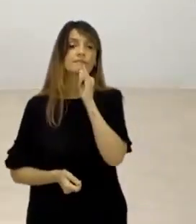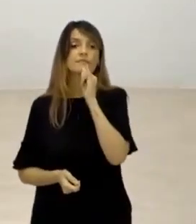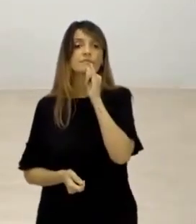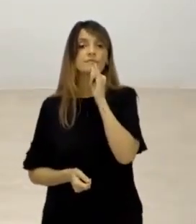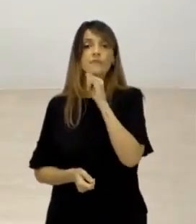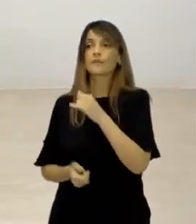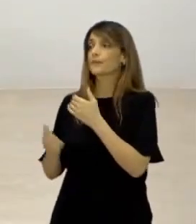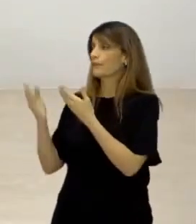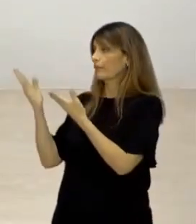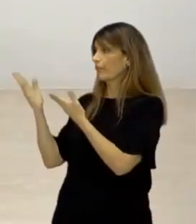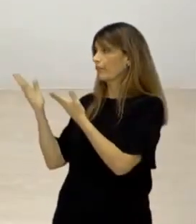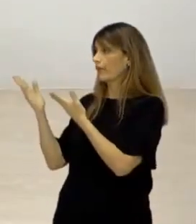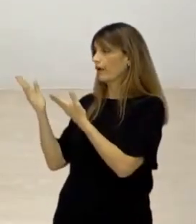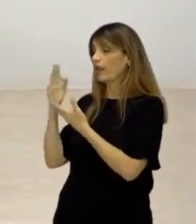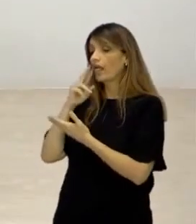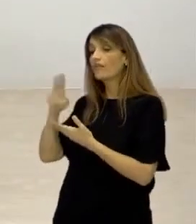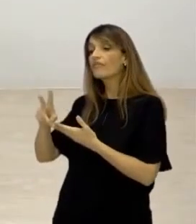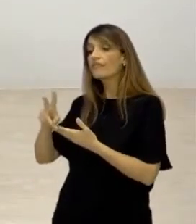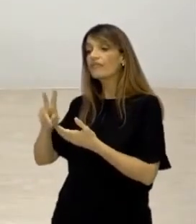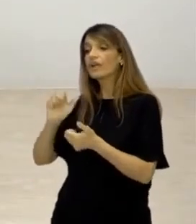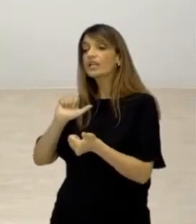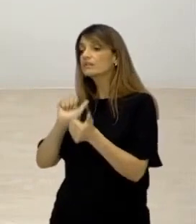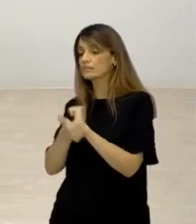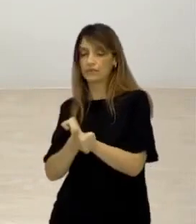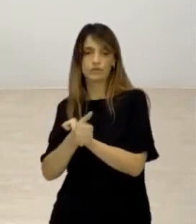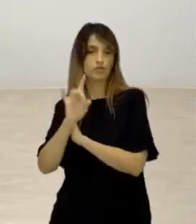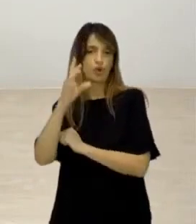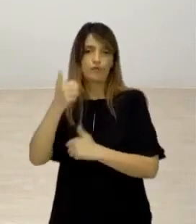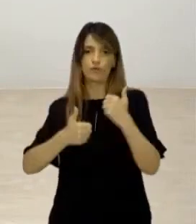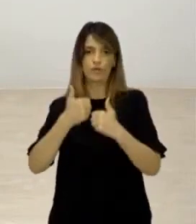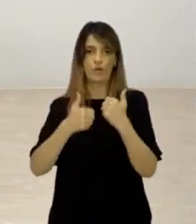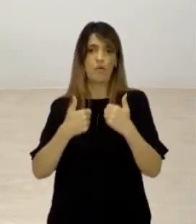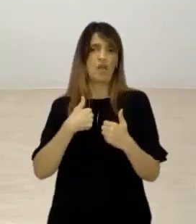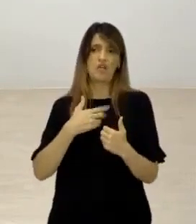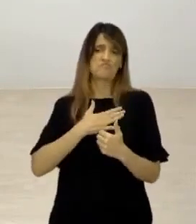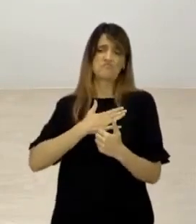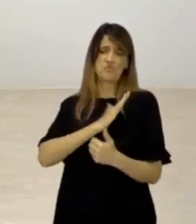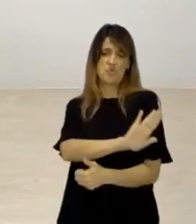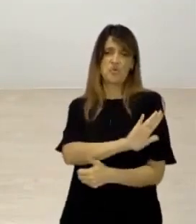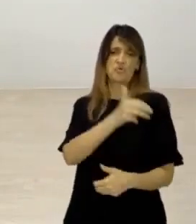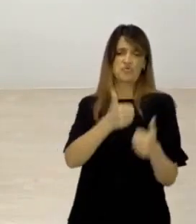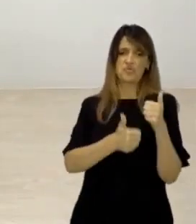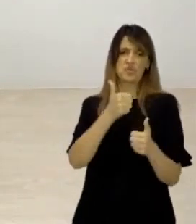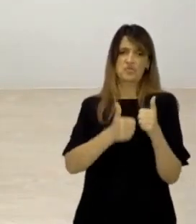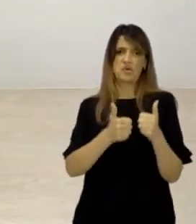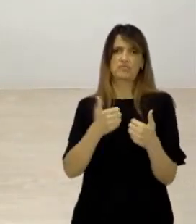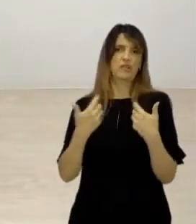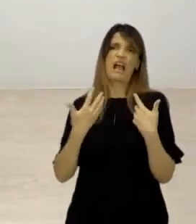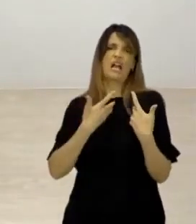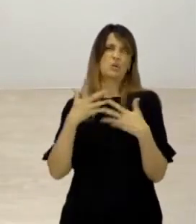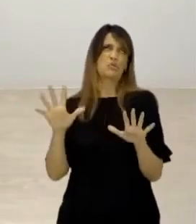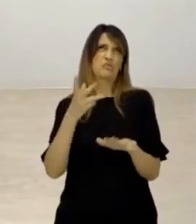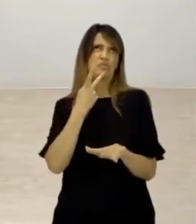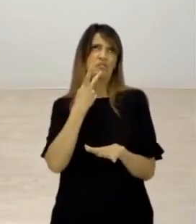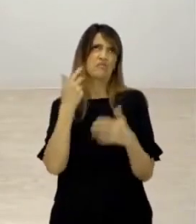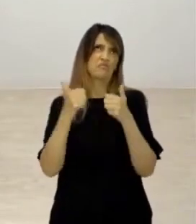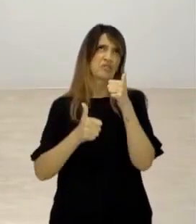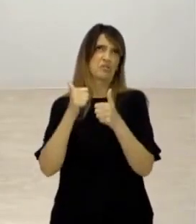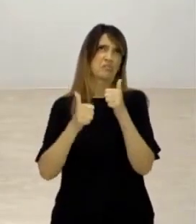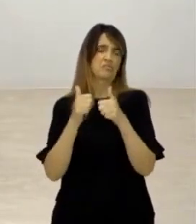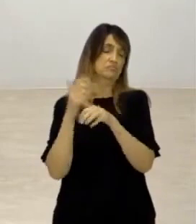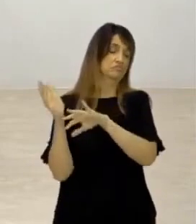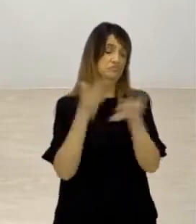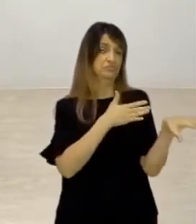assiste canal esportivo. Sim, a Juliana só assiste futebol. E eu não assisto canal não esportivo. Não quero falar de futebol. Não queremos falar sobre futebol, mas...